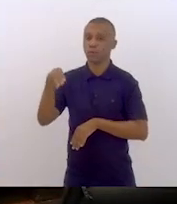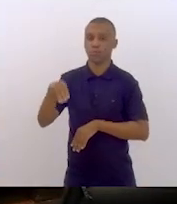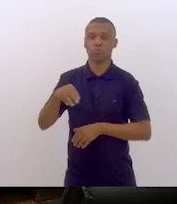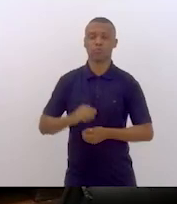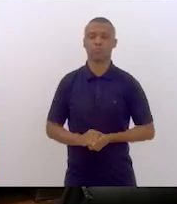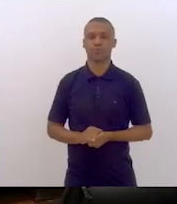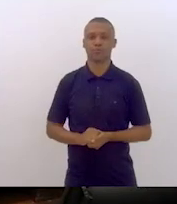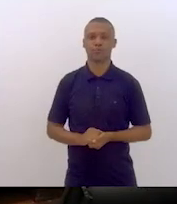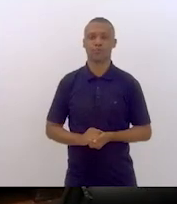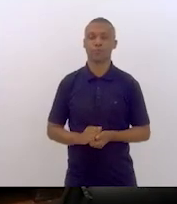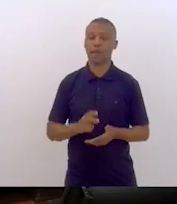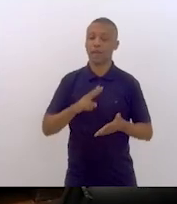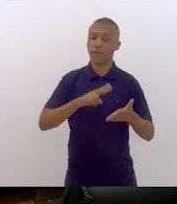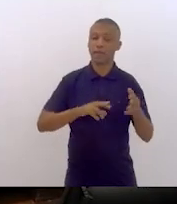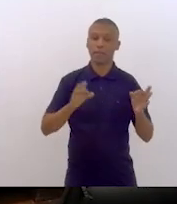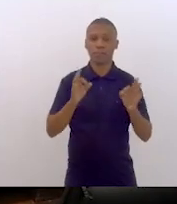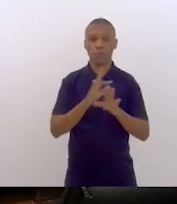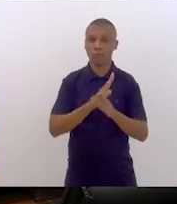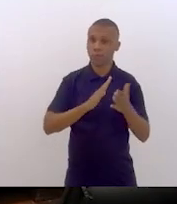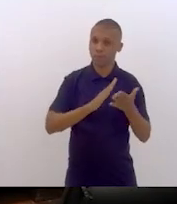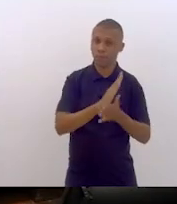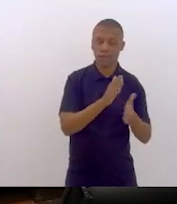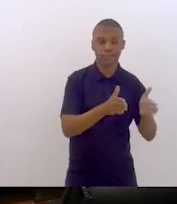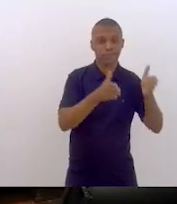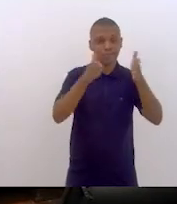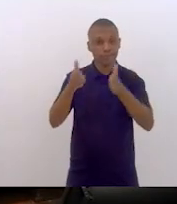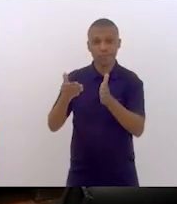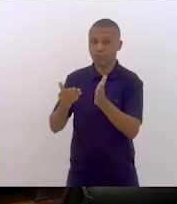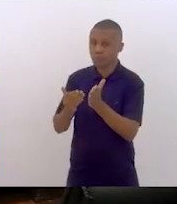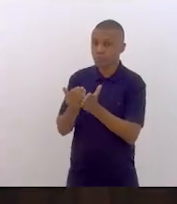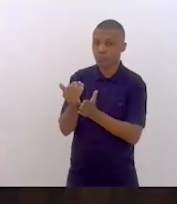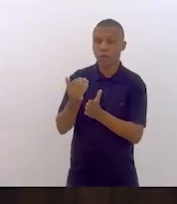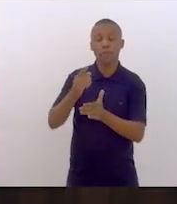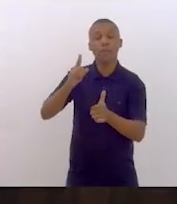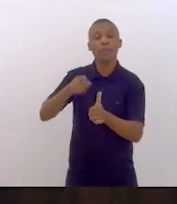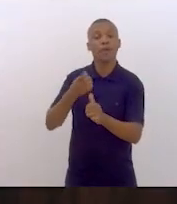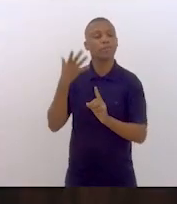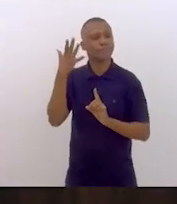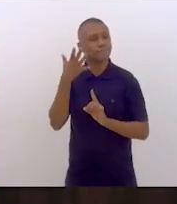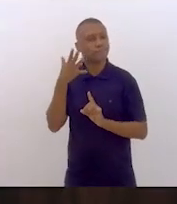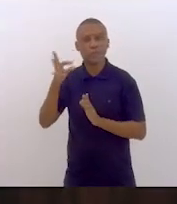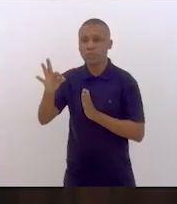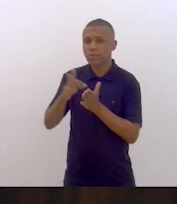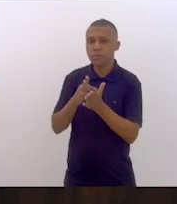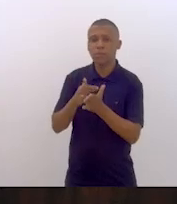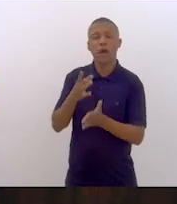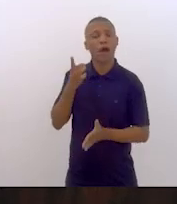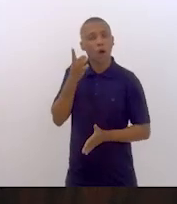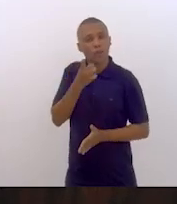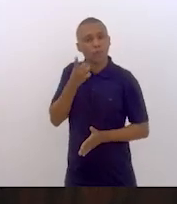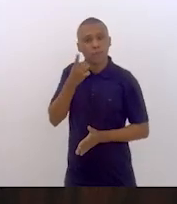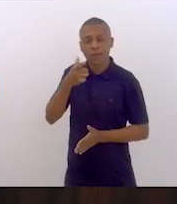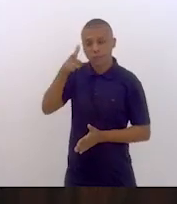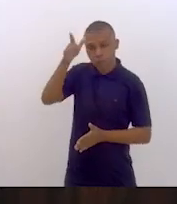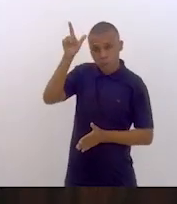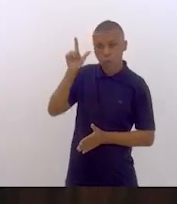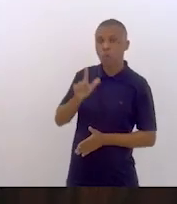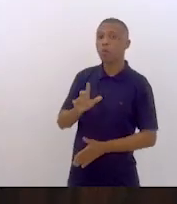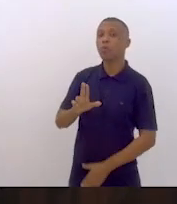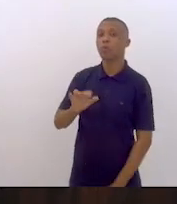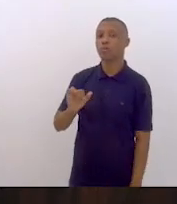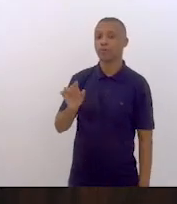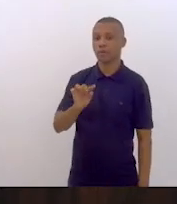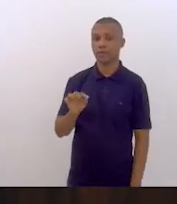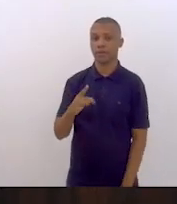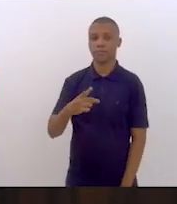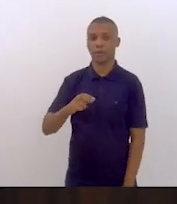Líder aprovada a ata passa a ser o expediente Inicial primeiro orador escrito é o nome Deputado Luiz Paulo vossa